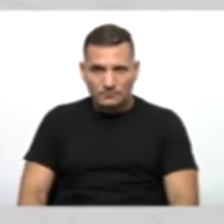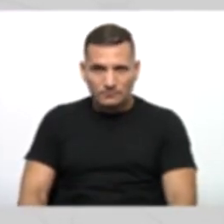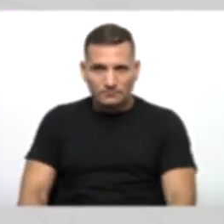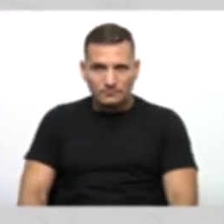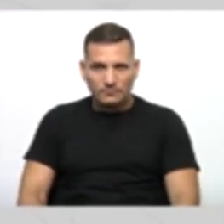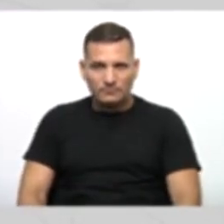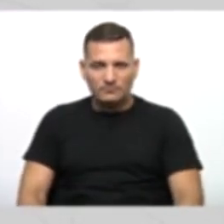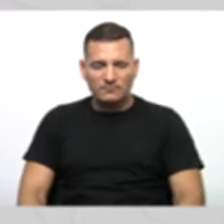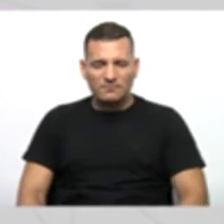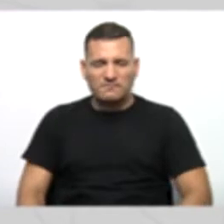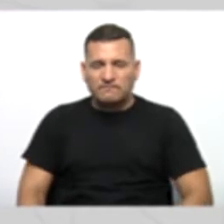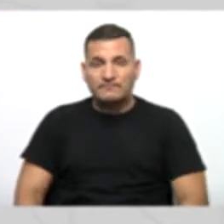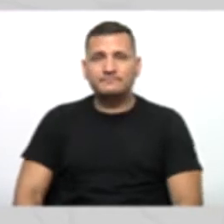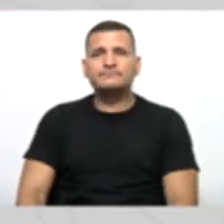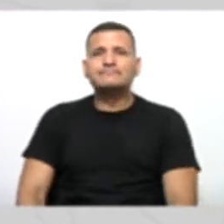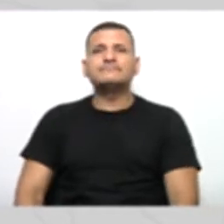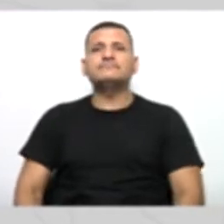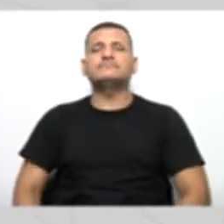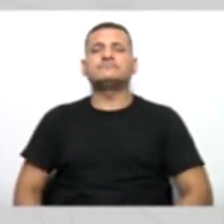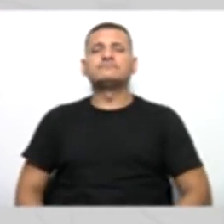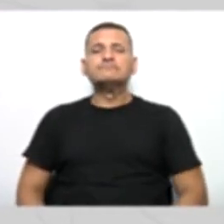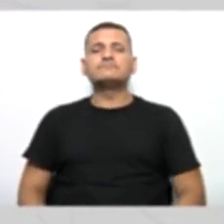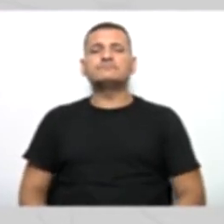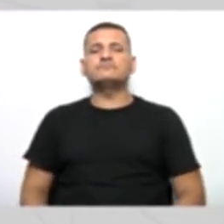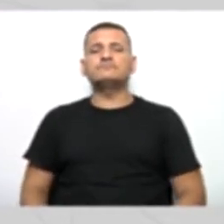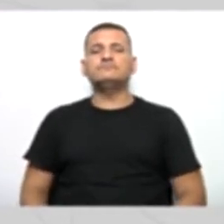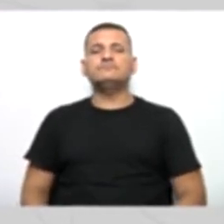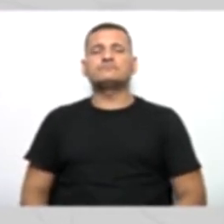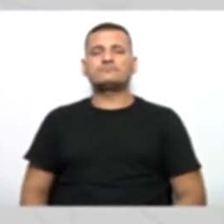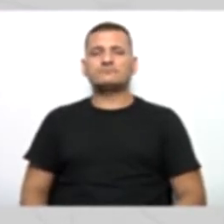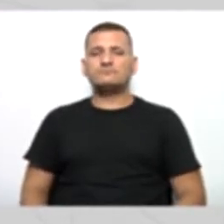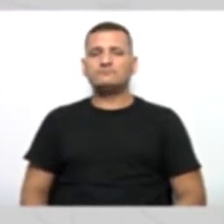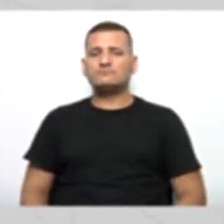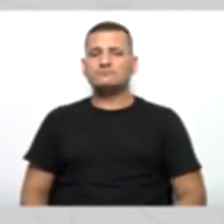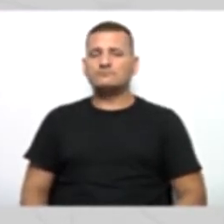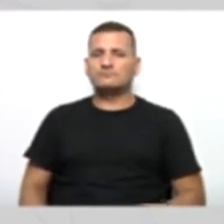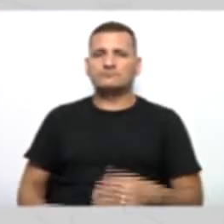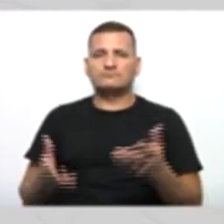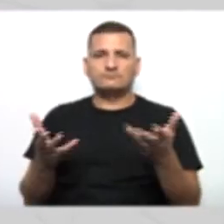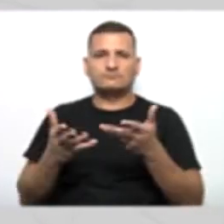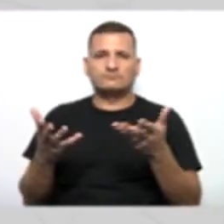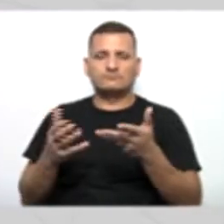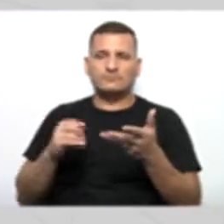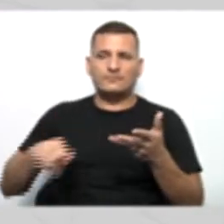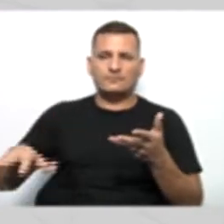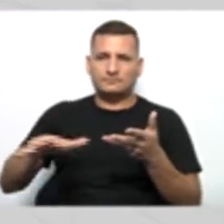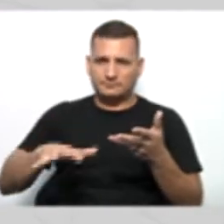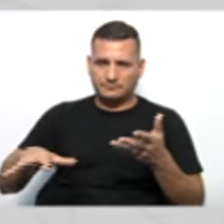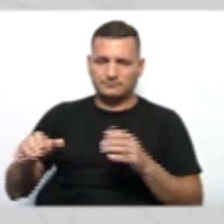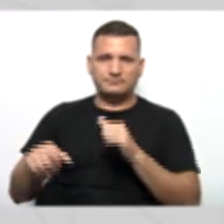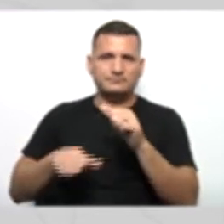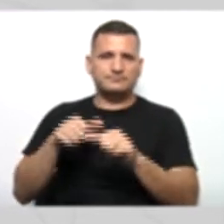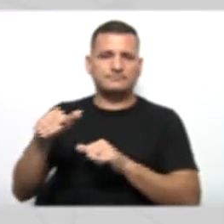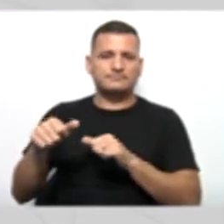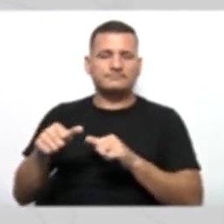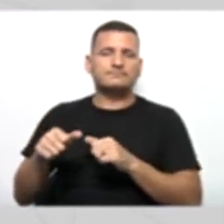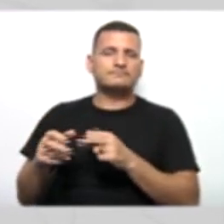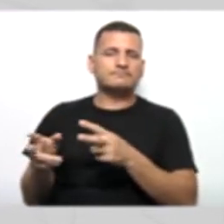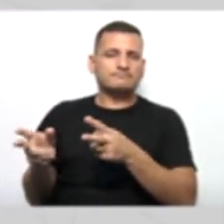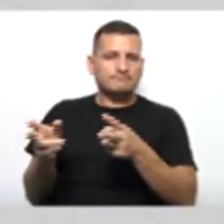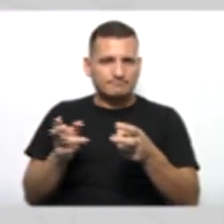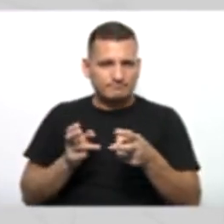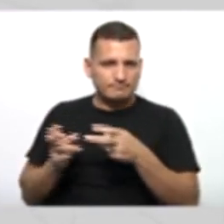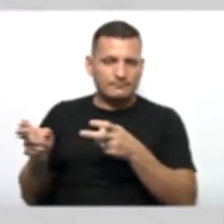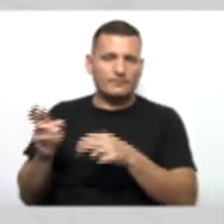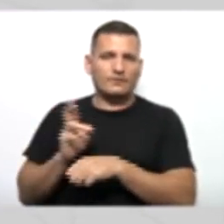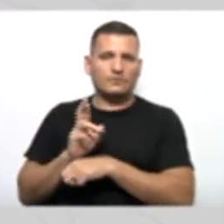E hoje, como nós temos uma capacidade de mudança muito maior no meio ambiente, a quantidade de recursos extraídos da natureza